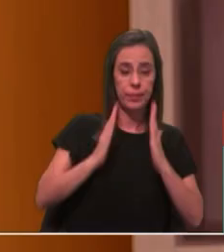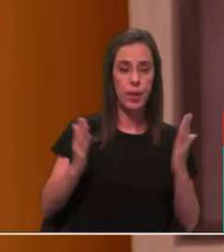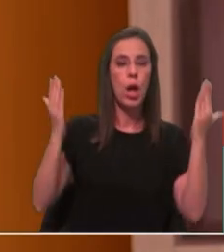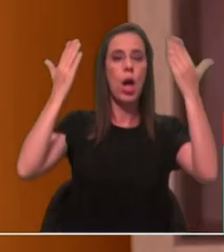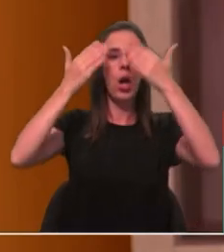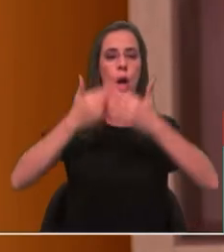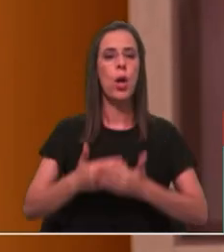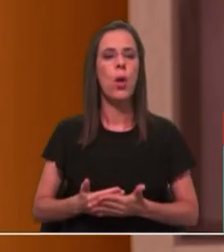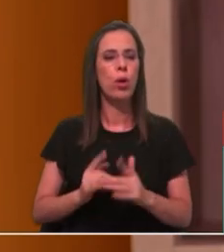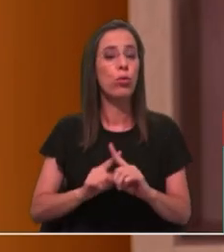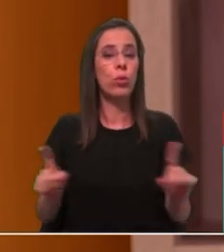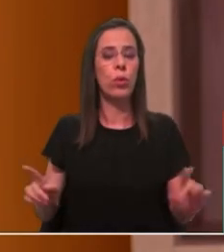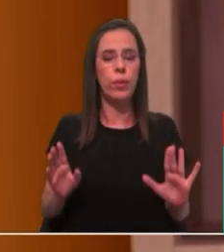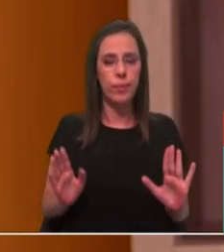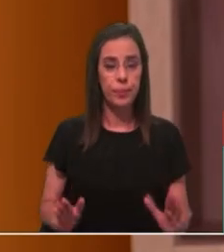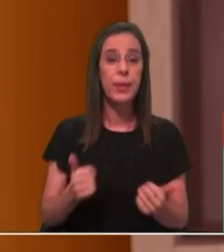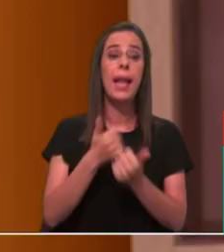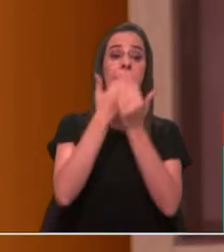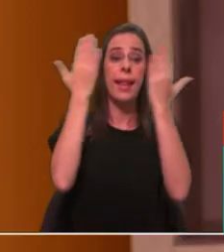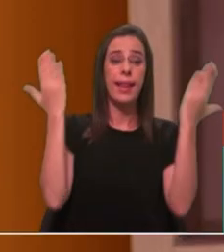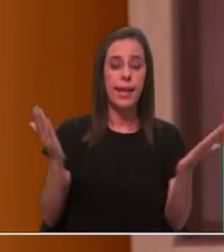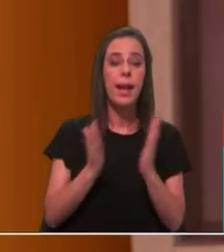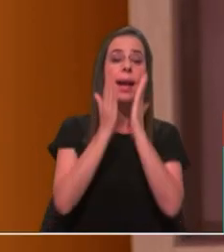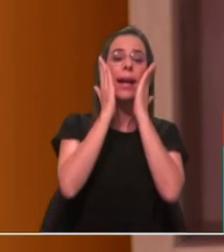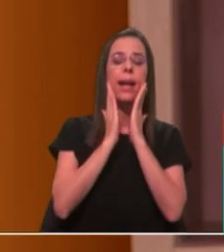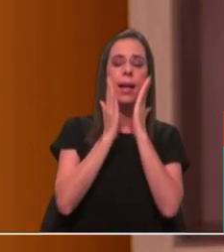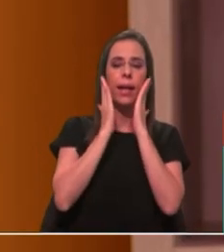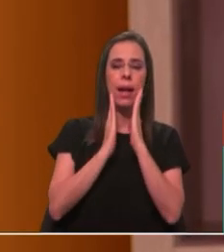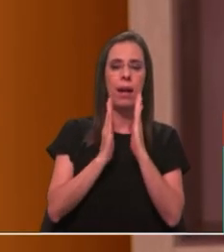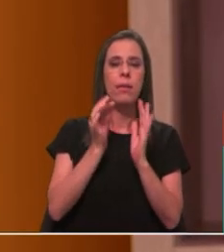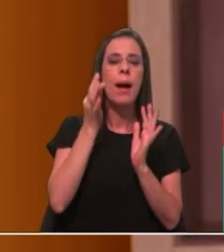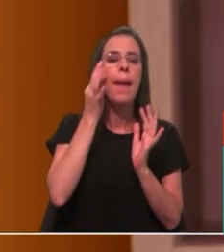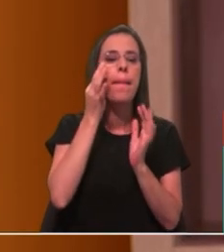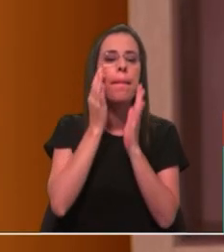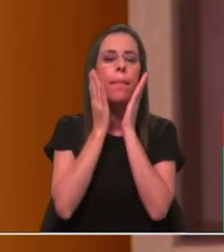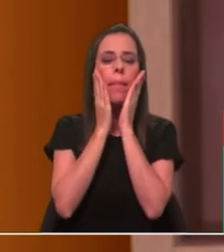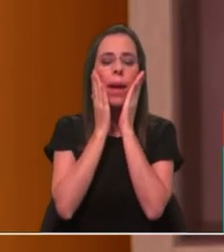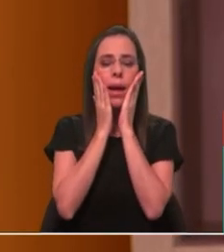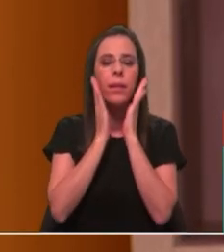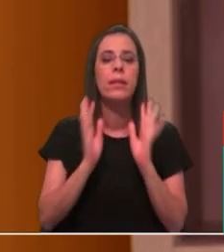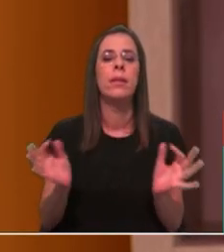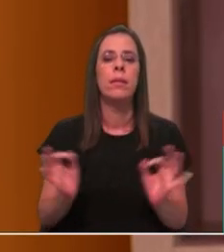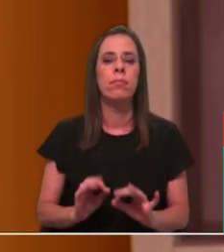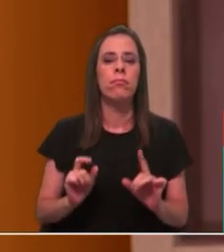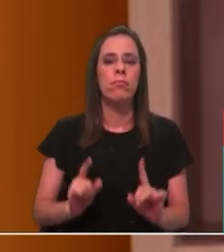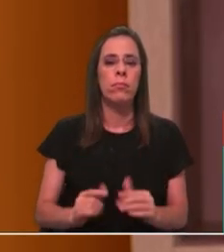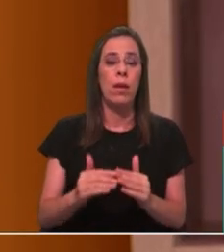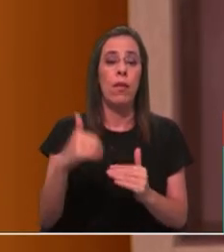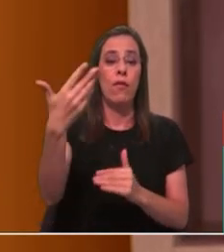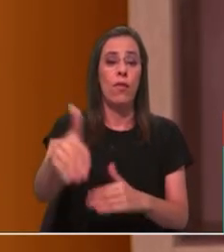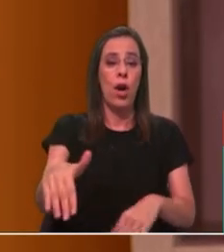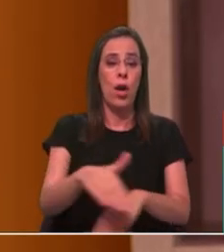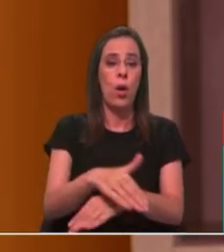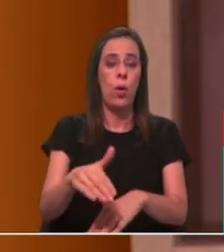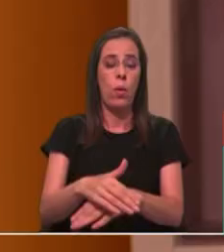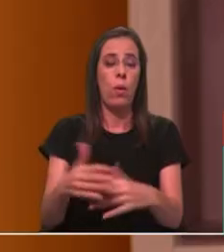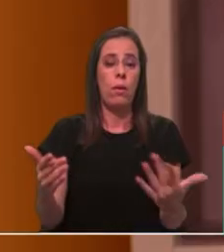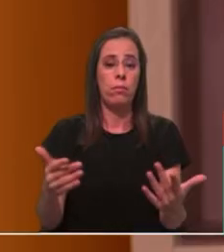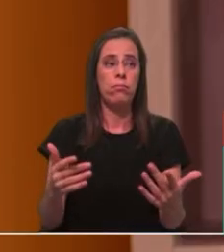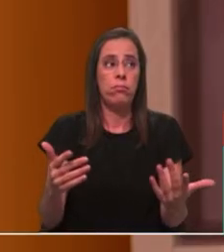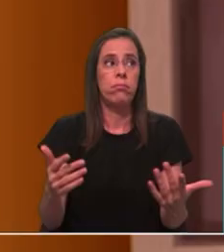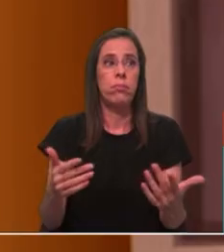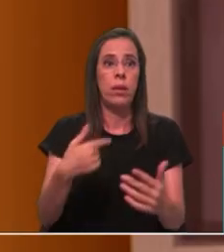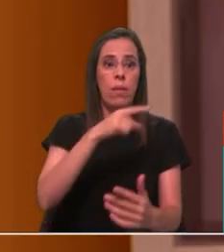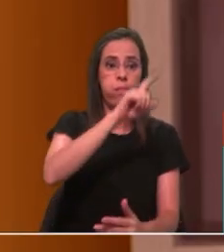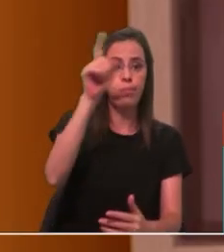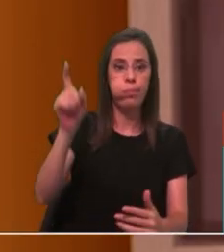têm simplesmente funções diferentes. O creme do dia vai naturalmente hidratar a nossa pele e prepará-la para as agressões a que a nossa pele vai estar sujeita